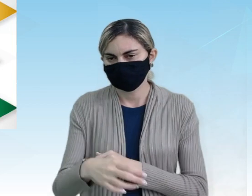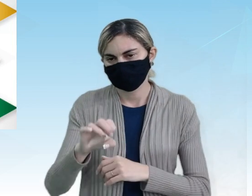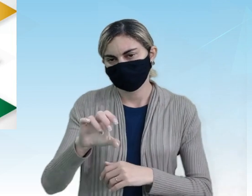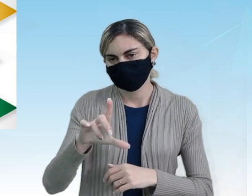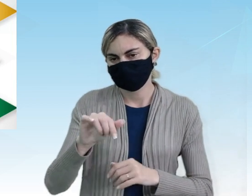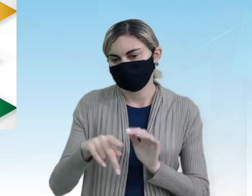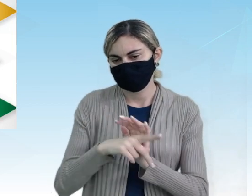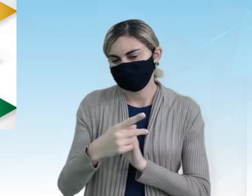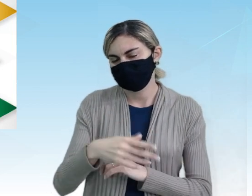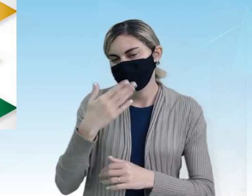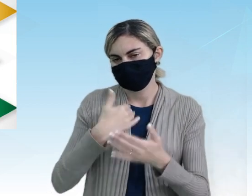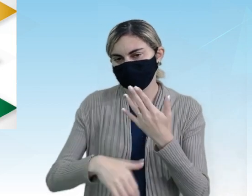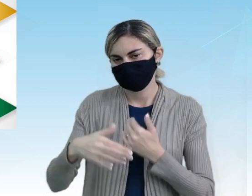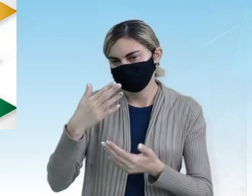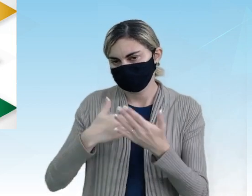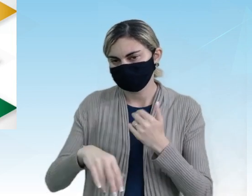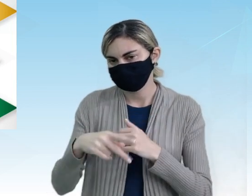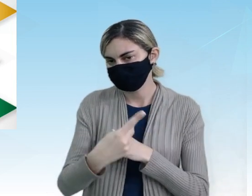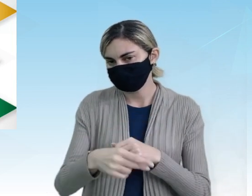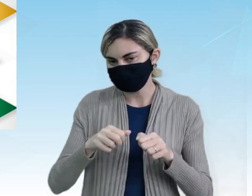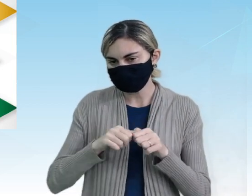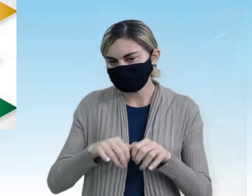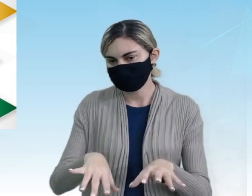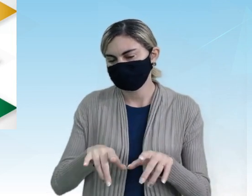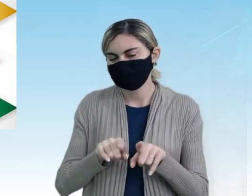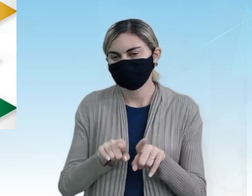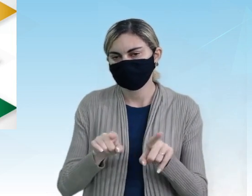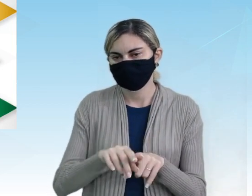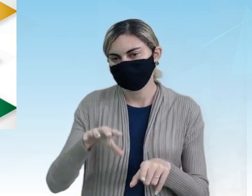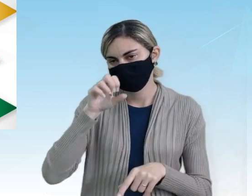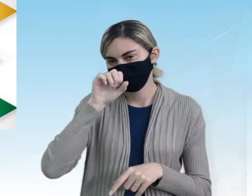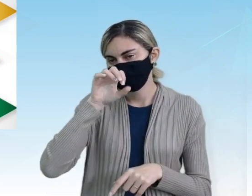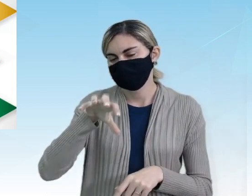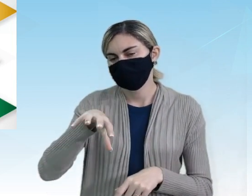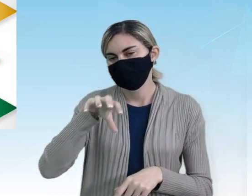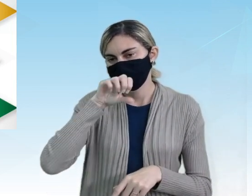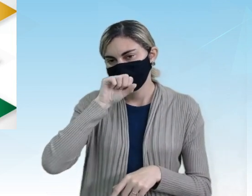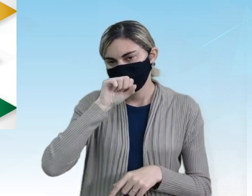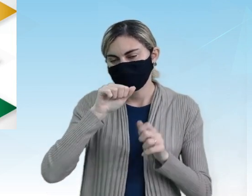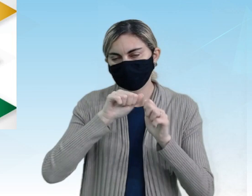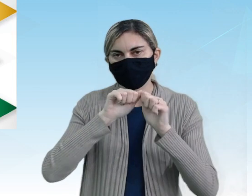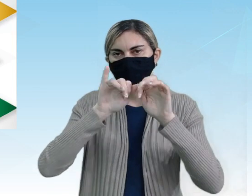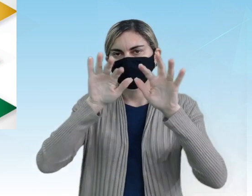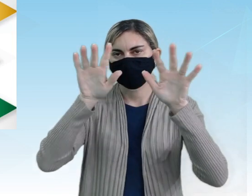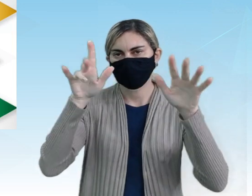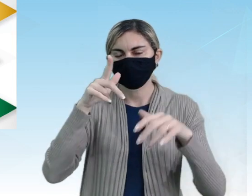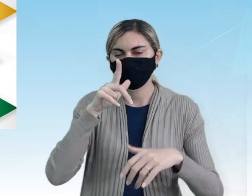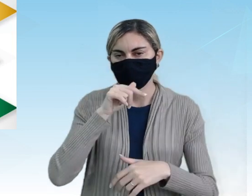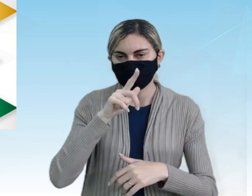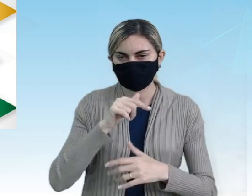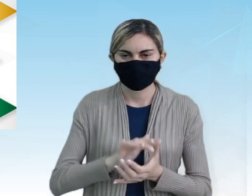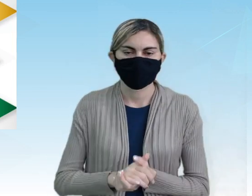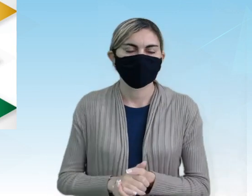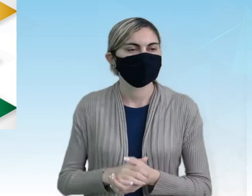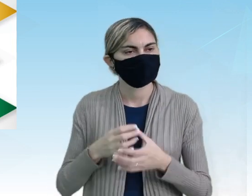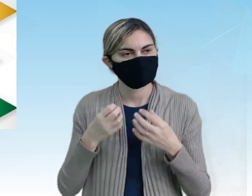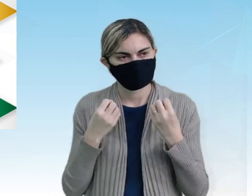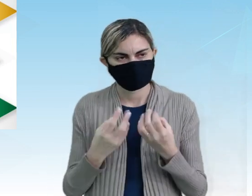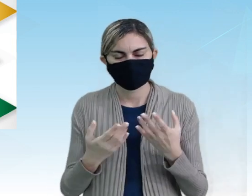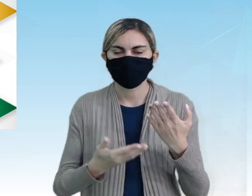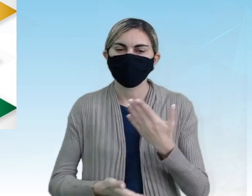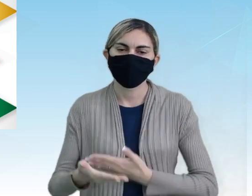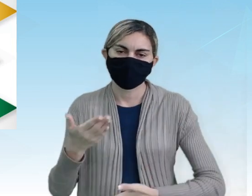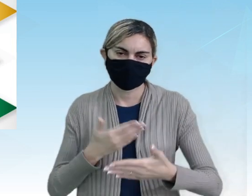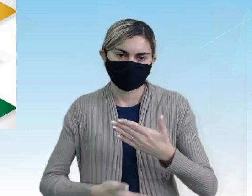produzir o seu próprio alimento, liberando também o oxigênio e vapor de água. Bom, em